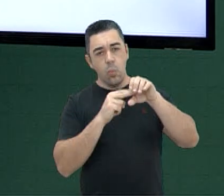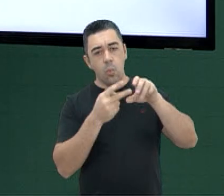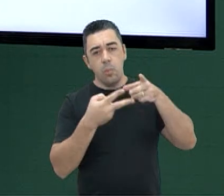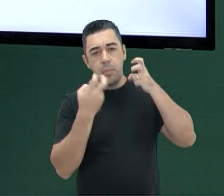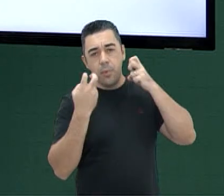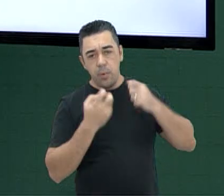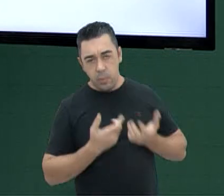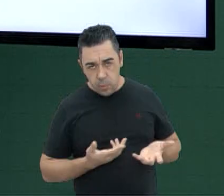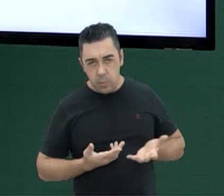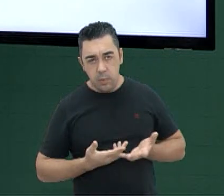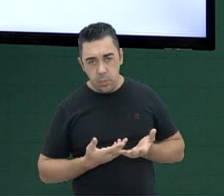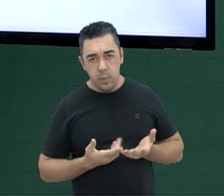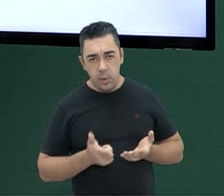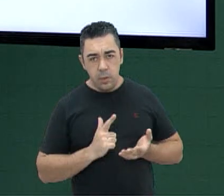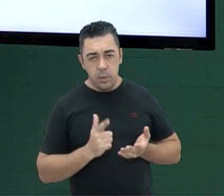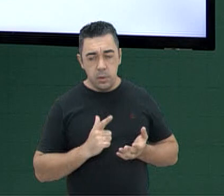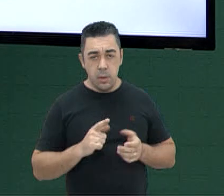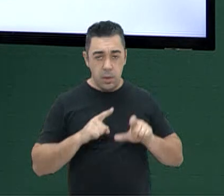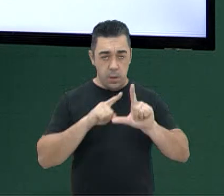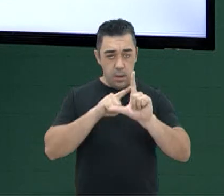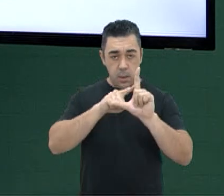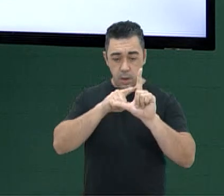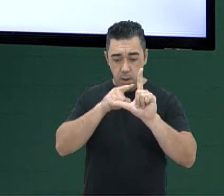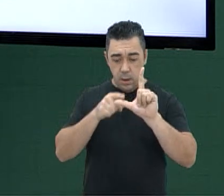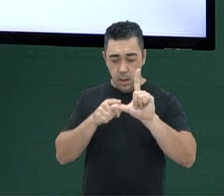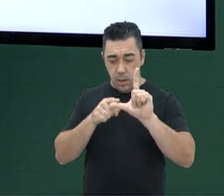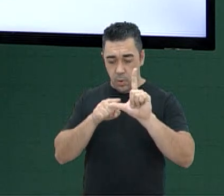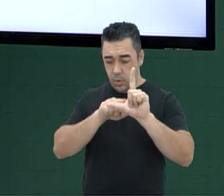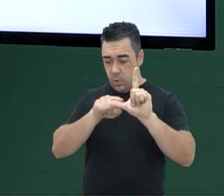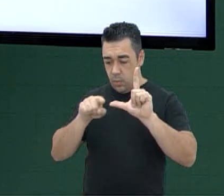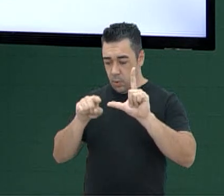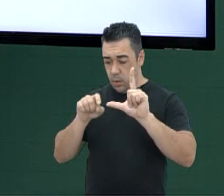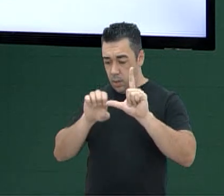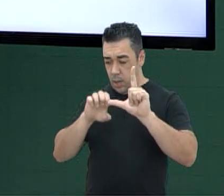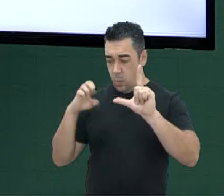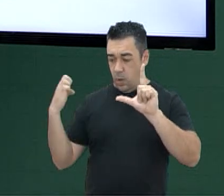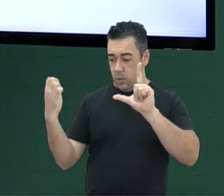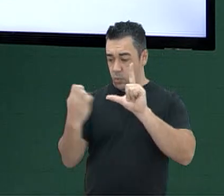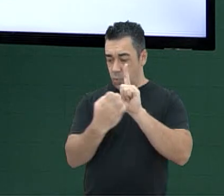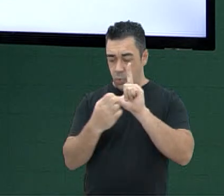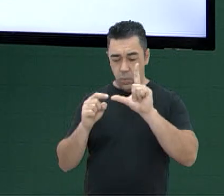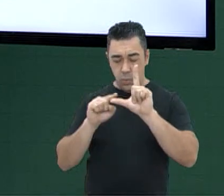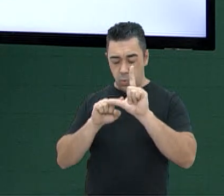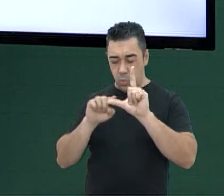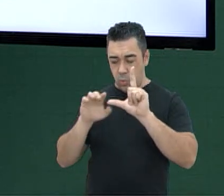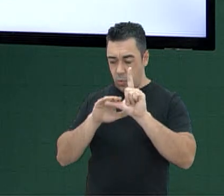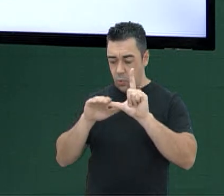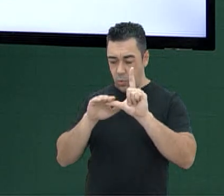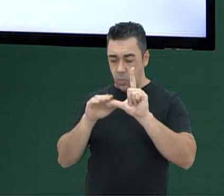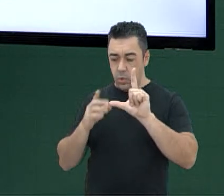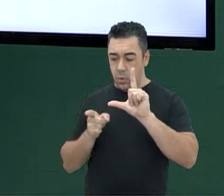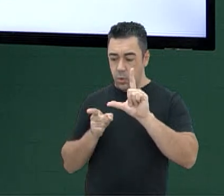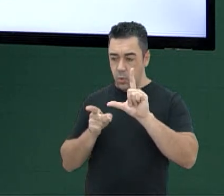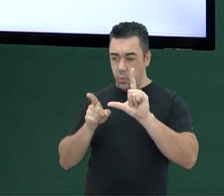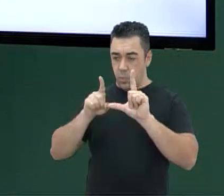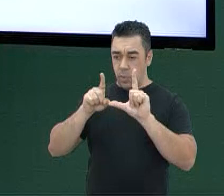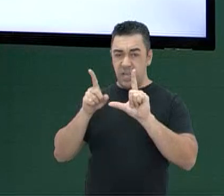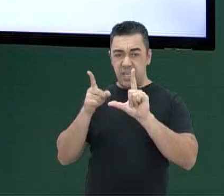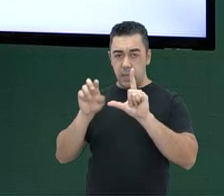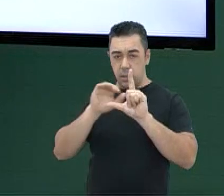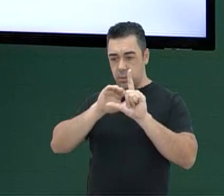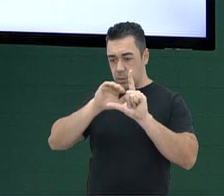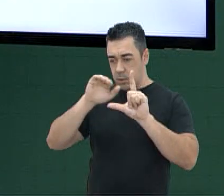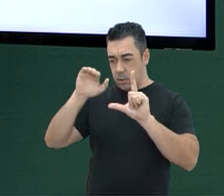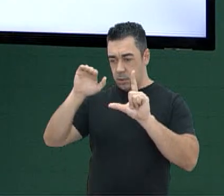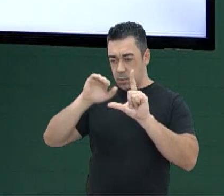um ângulo aqui entre a linha do equador e essa primeira linha, um ângulo que corresponderá a 15 graus. E essa linha